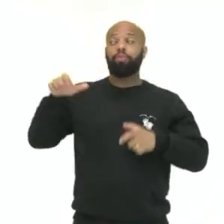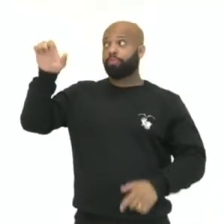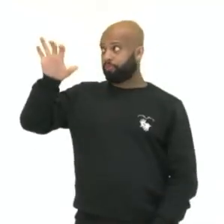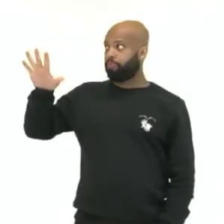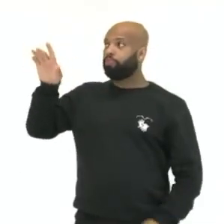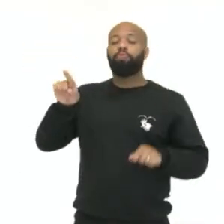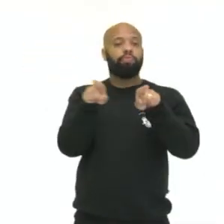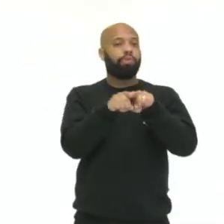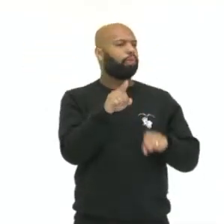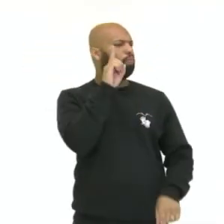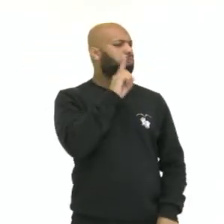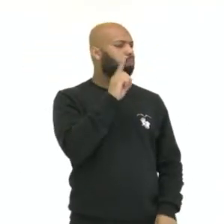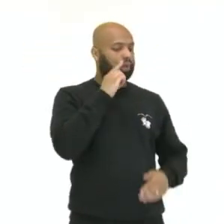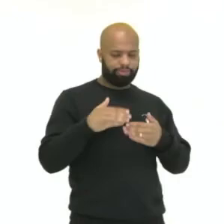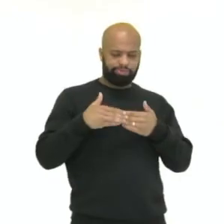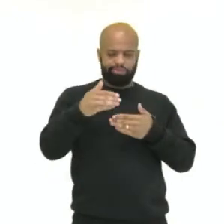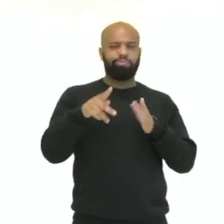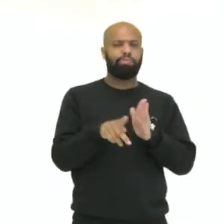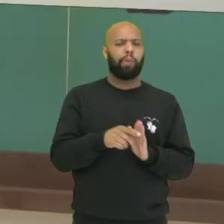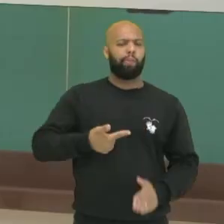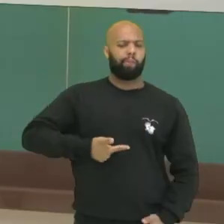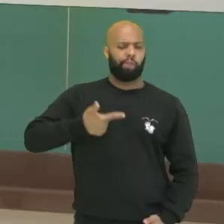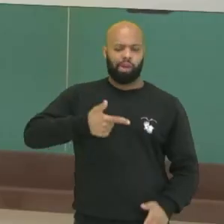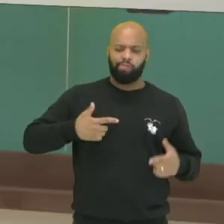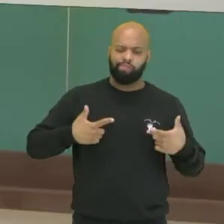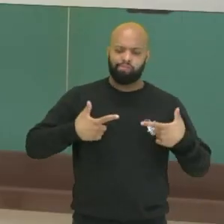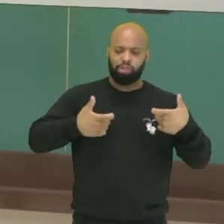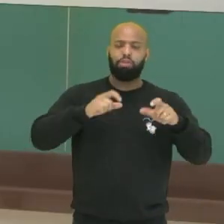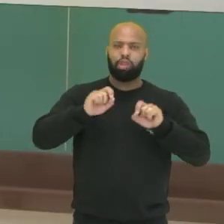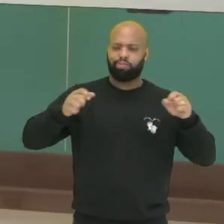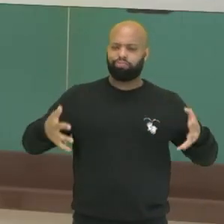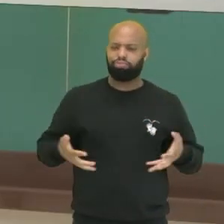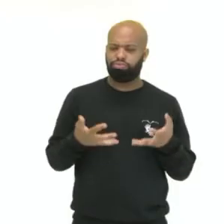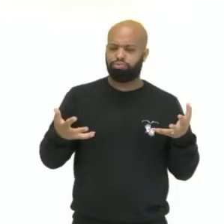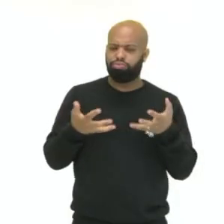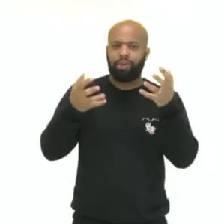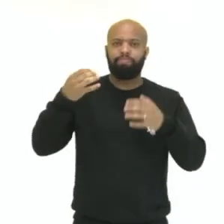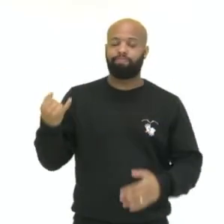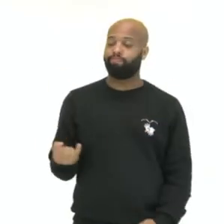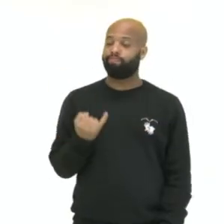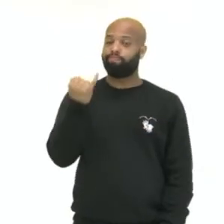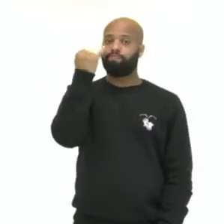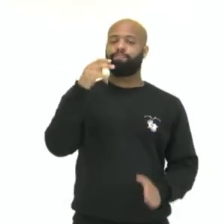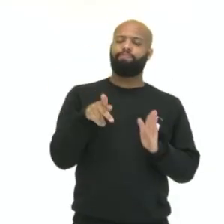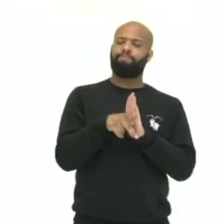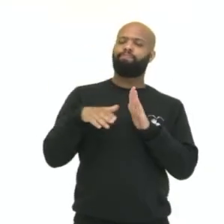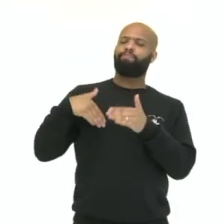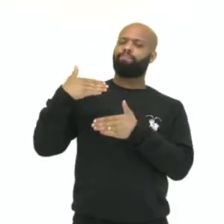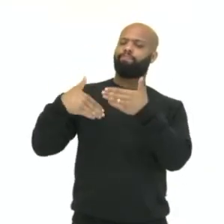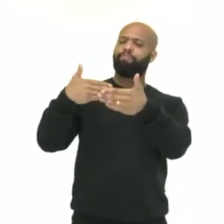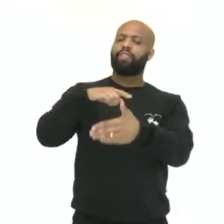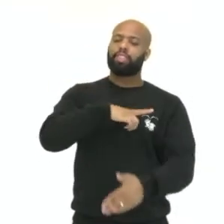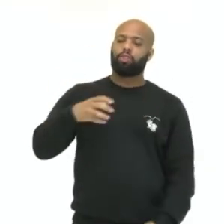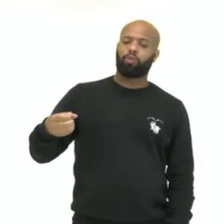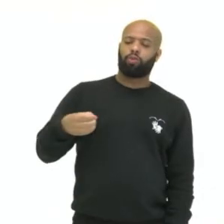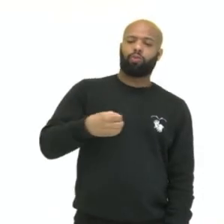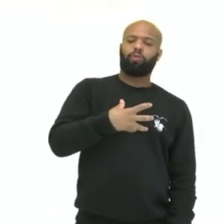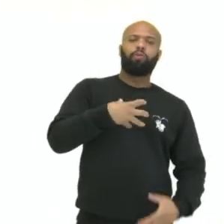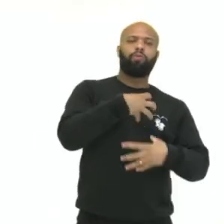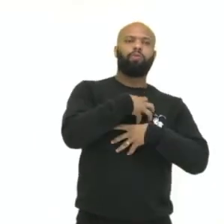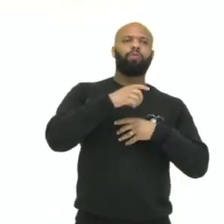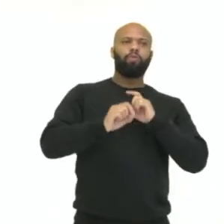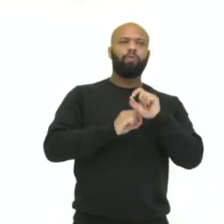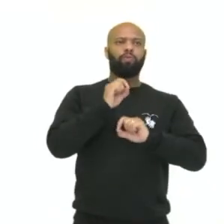Unidos, a partir da Segunda Guerra Mundial, deu impulso decisivo ao desenvolvimento de novas maneiras de